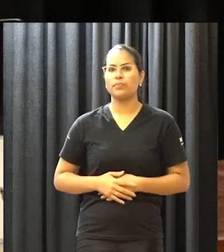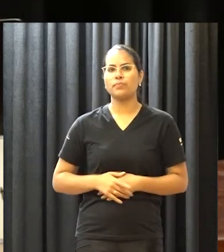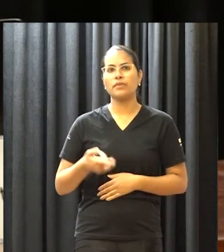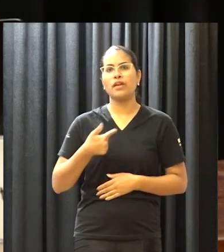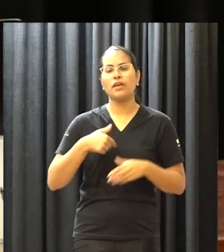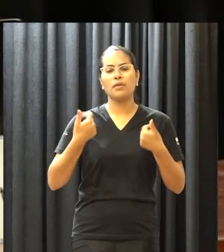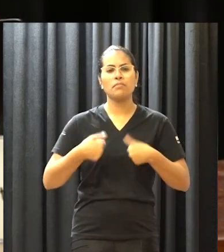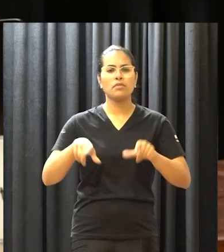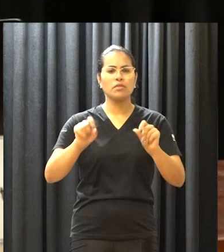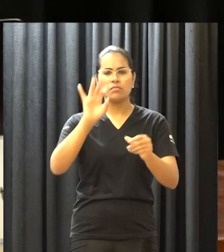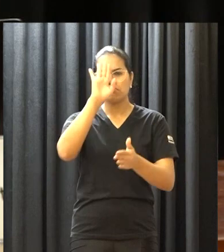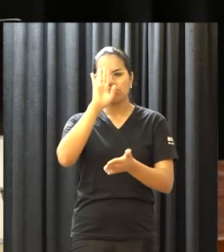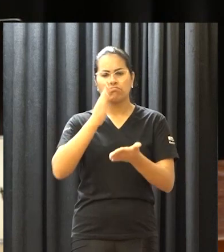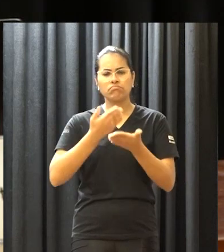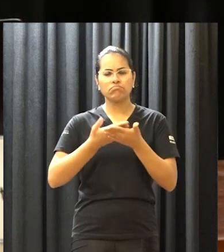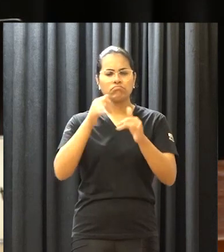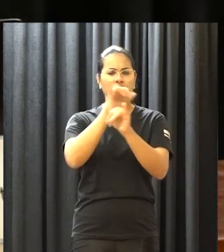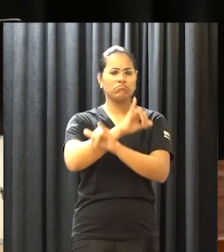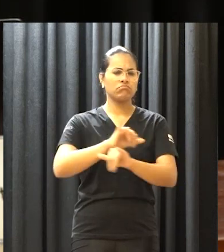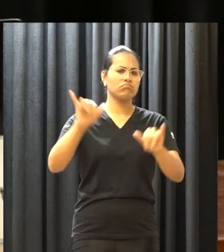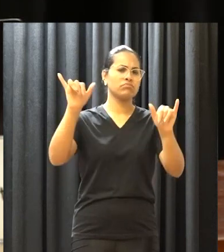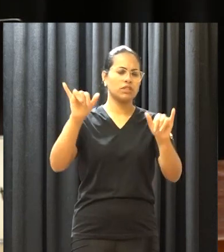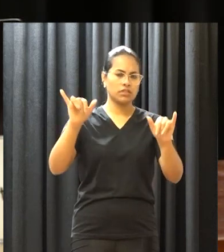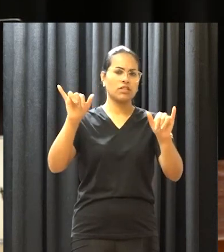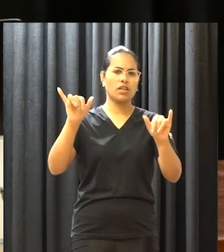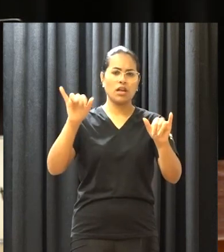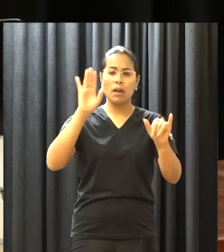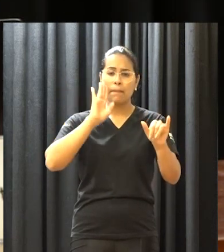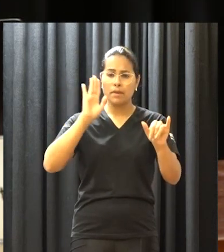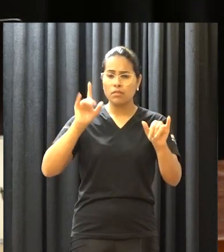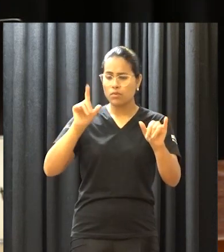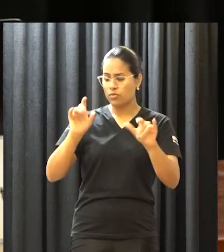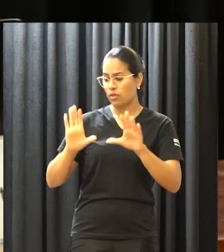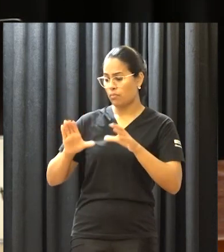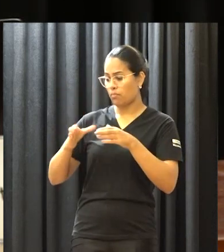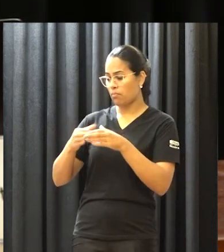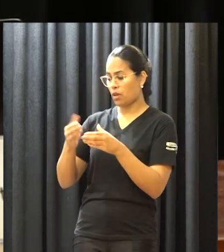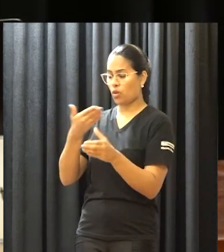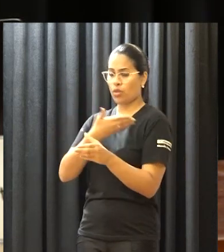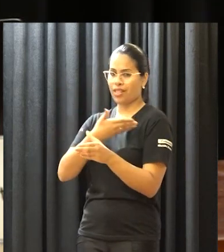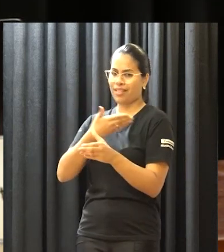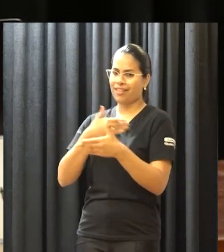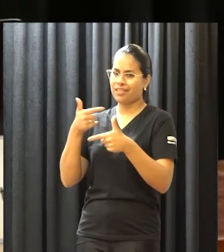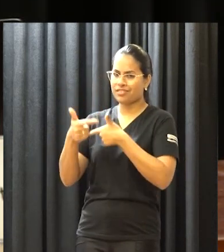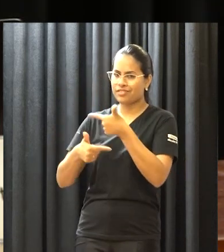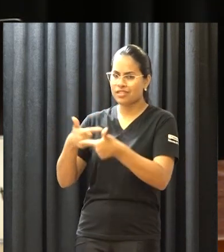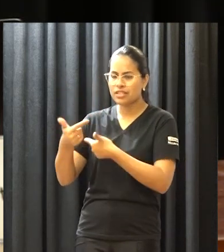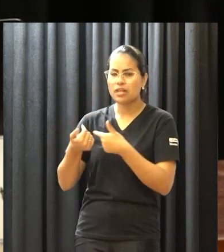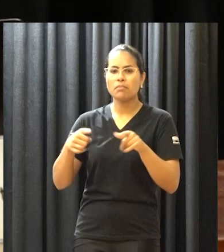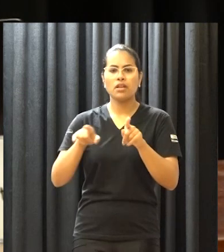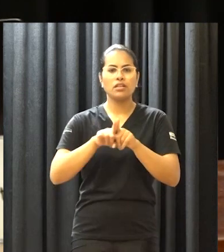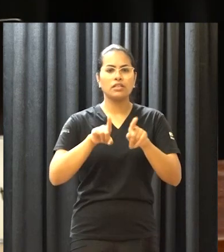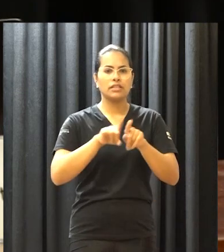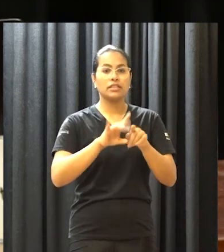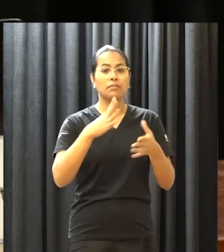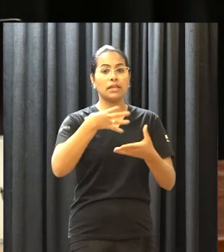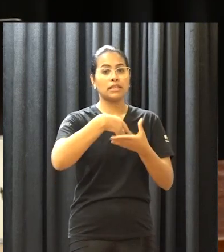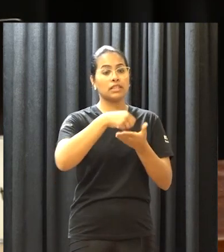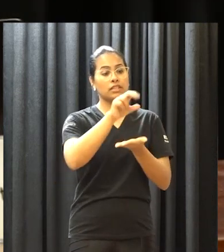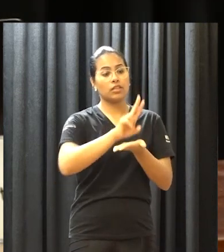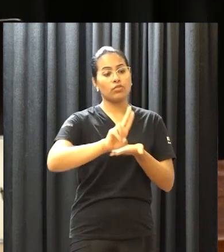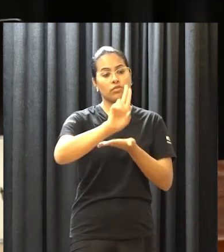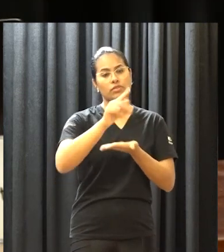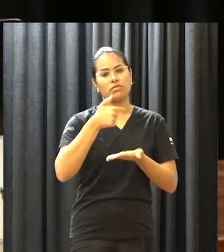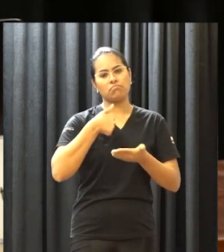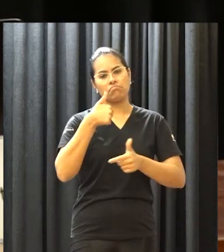minha condição, primeiramente para colegas de trabalho e também tanto da universidade onde eu atuo,